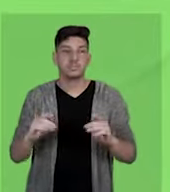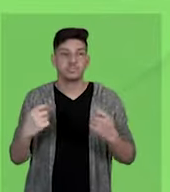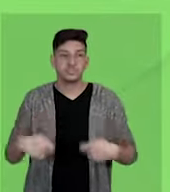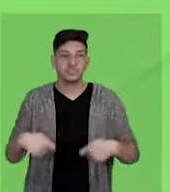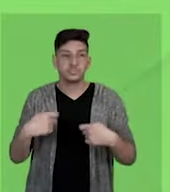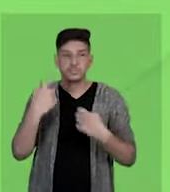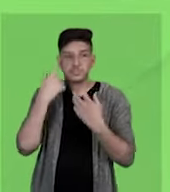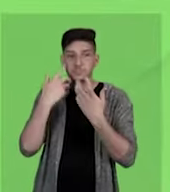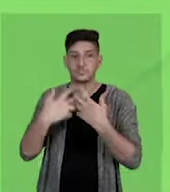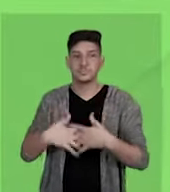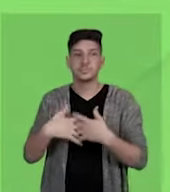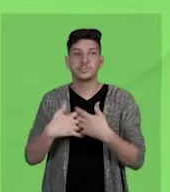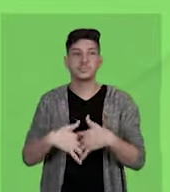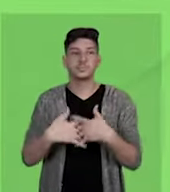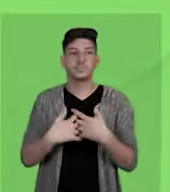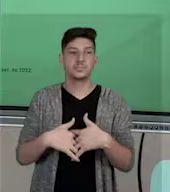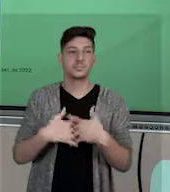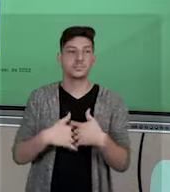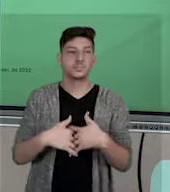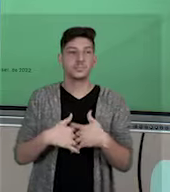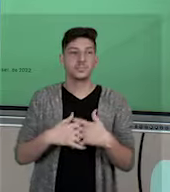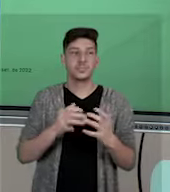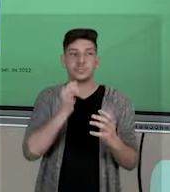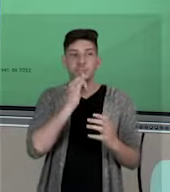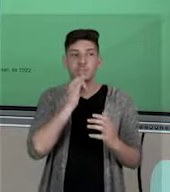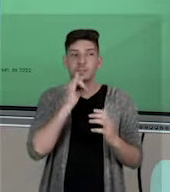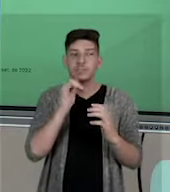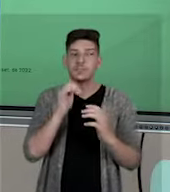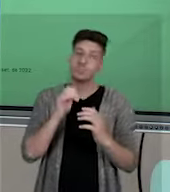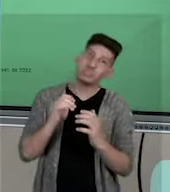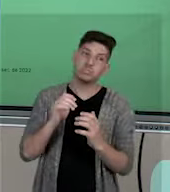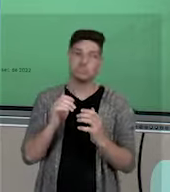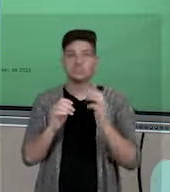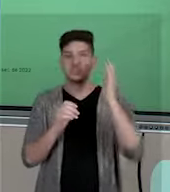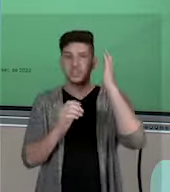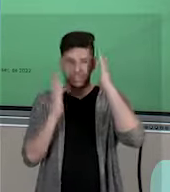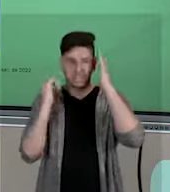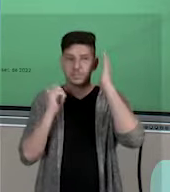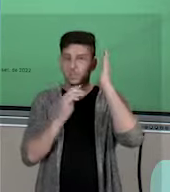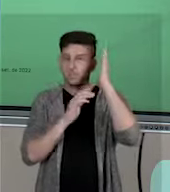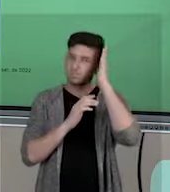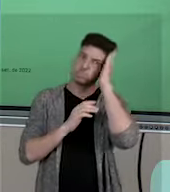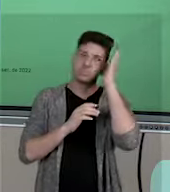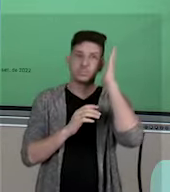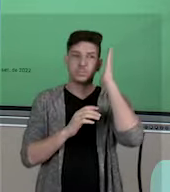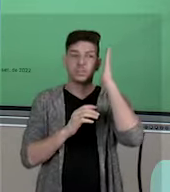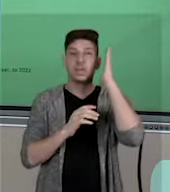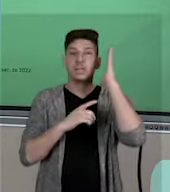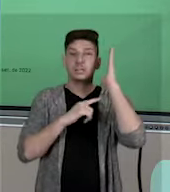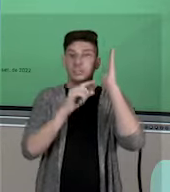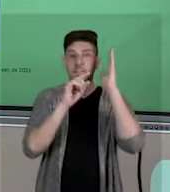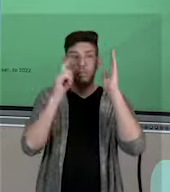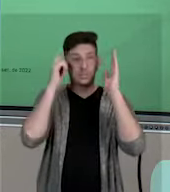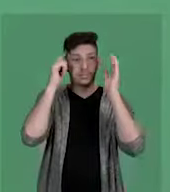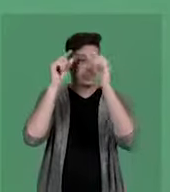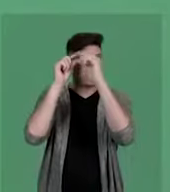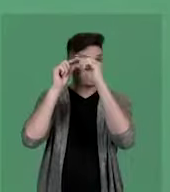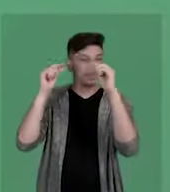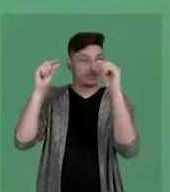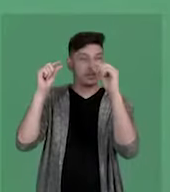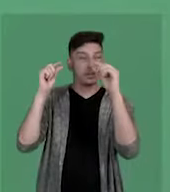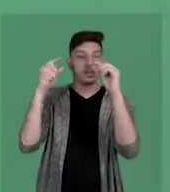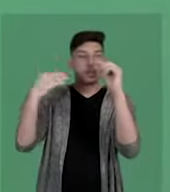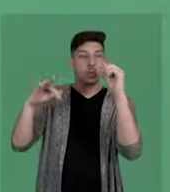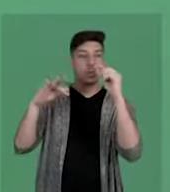que uma pancada, uma fratura que às vezes vai ser só uma rachadura superficial aqui, ela pode gerar